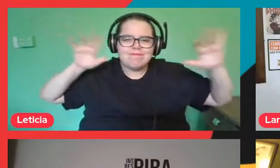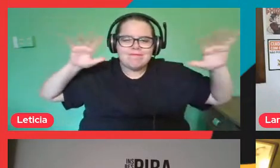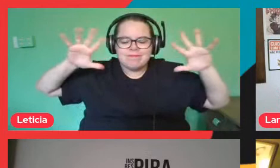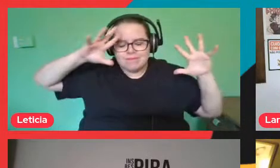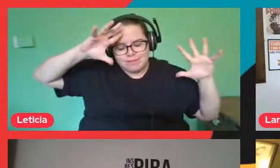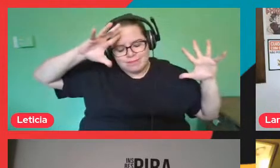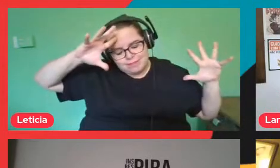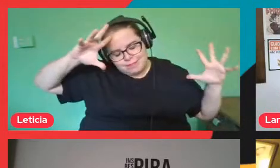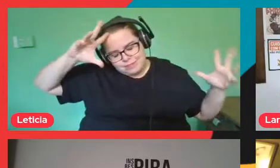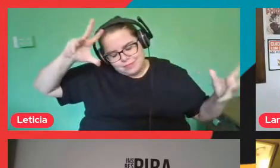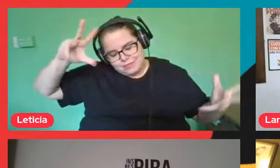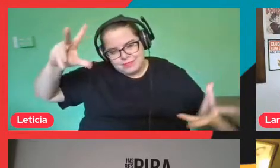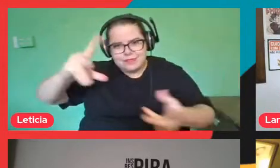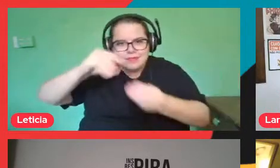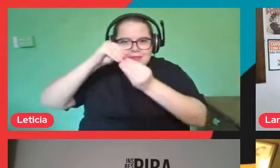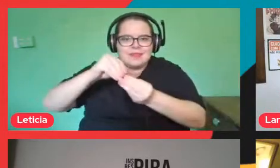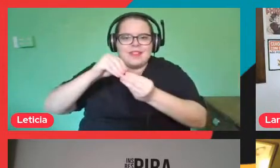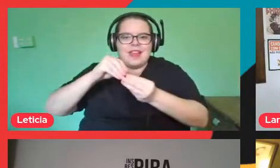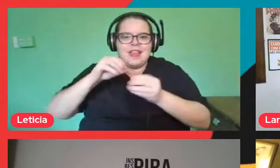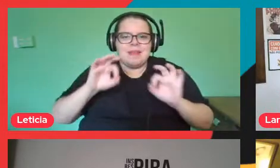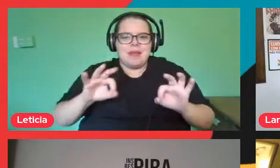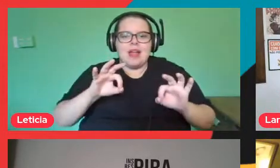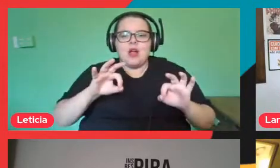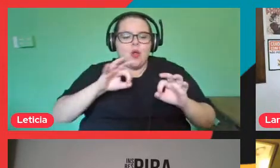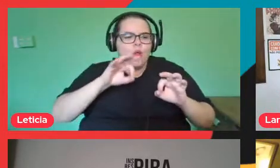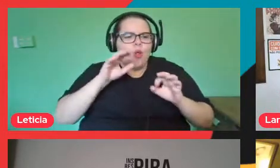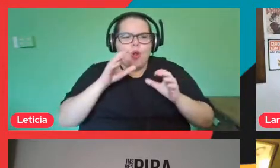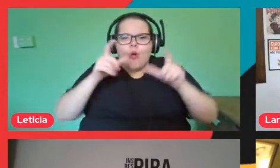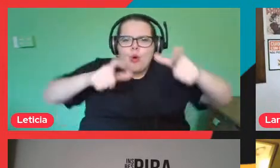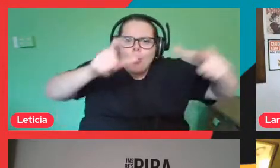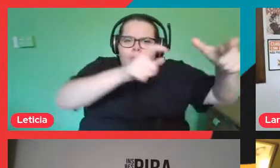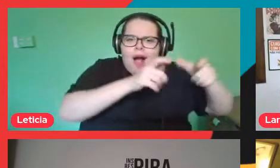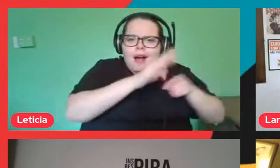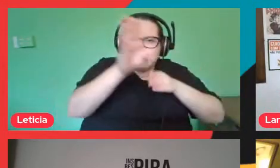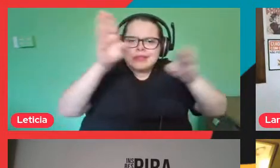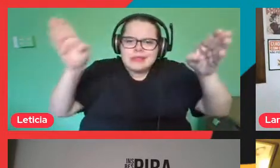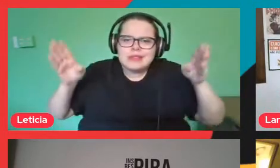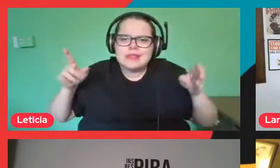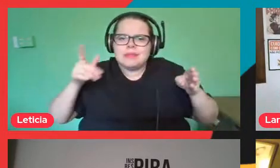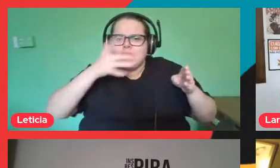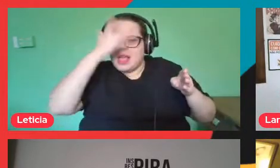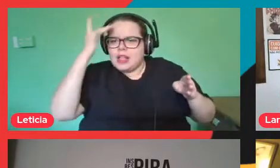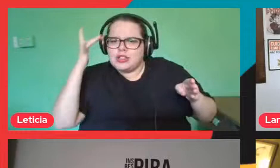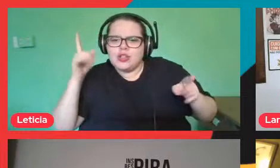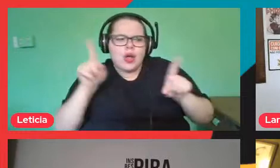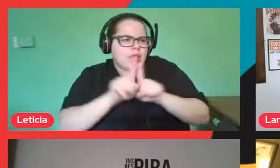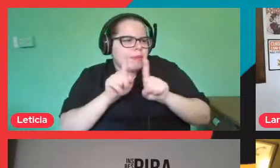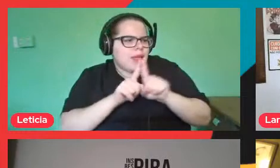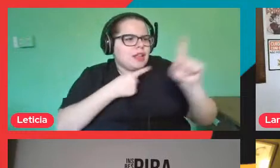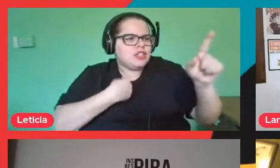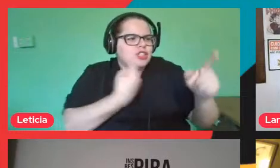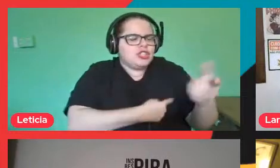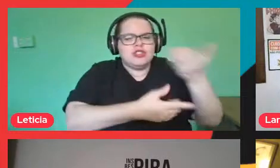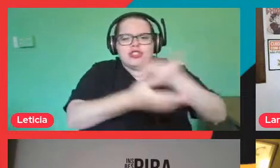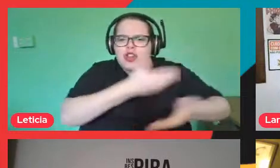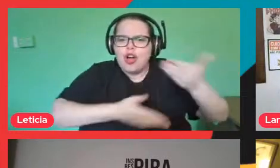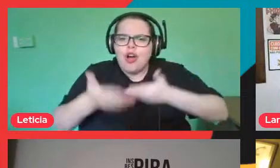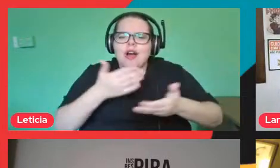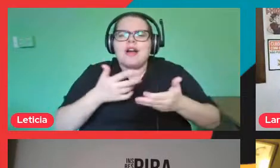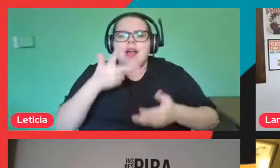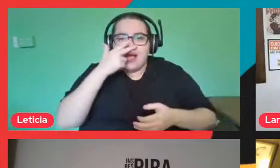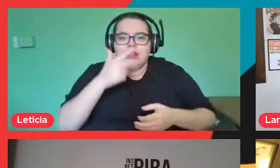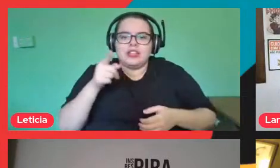mapas. Ah, os lugares que a gente vai com as outras pessoas, ou até com a gente mesmo, né? Então, acho que